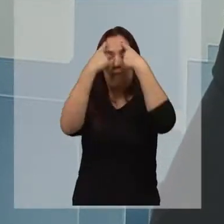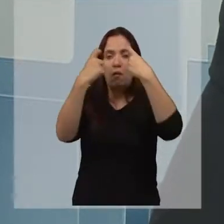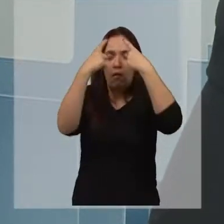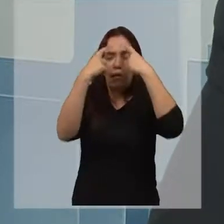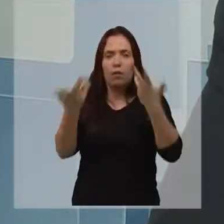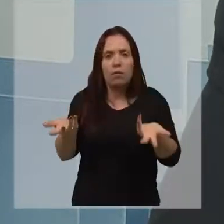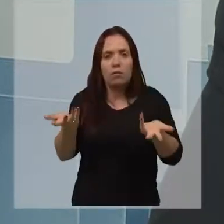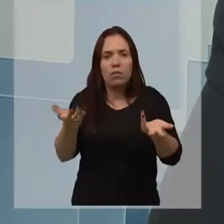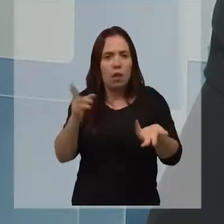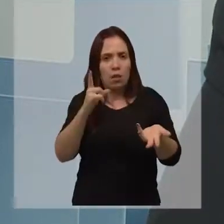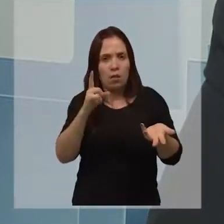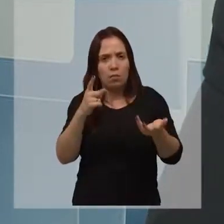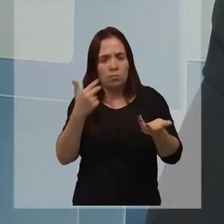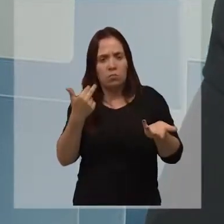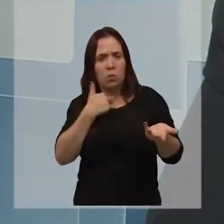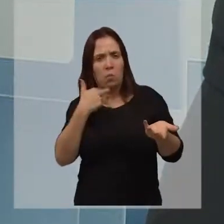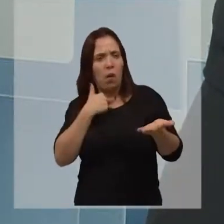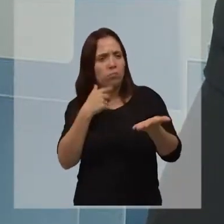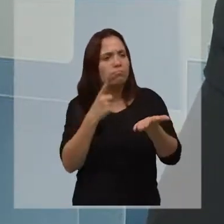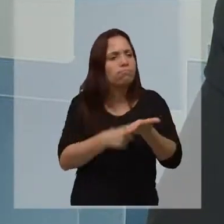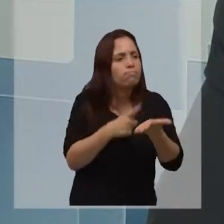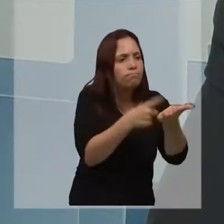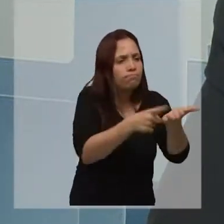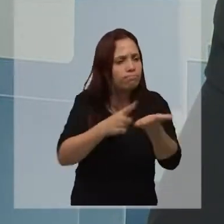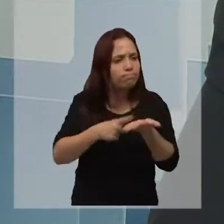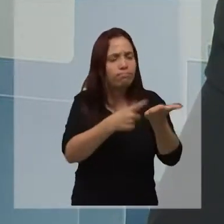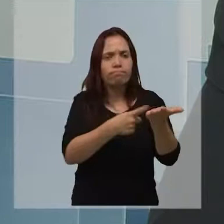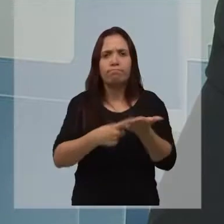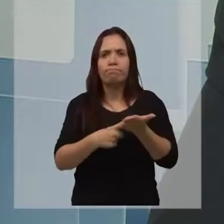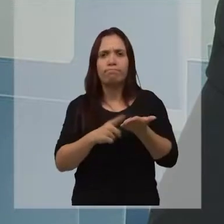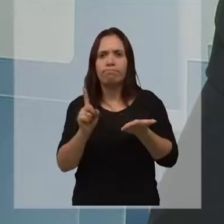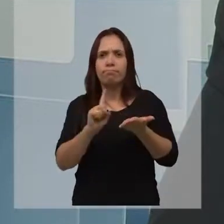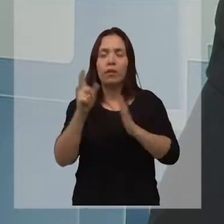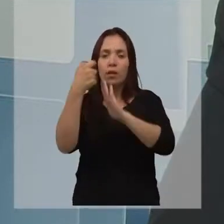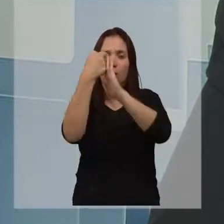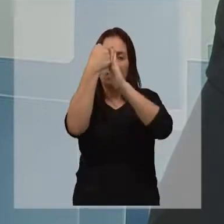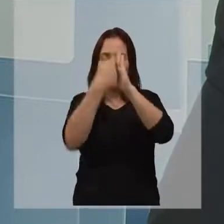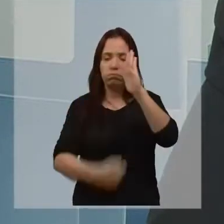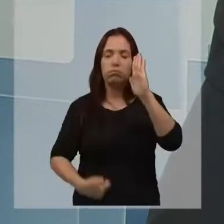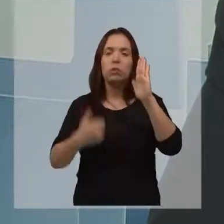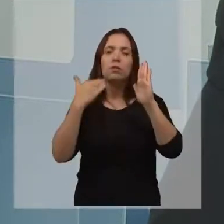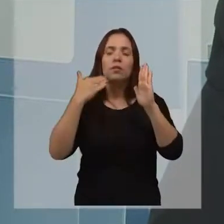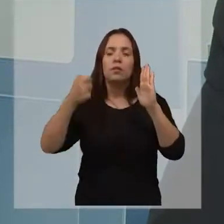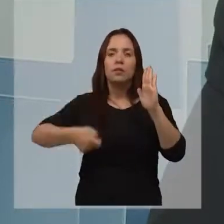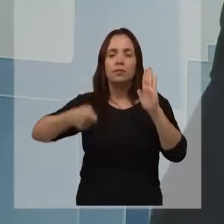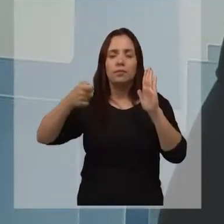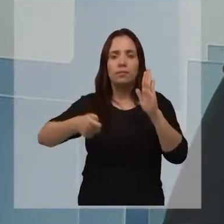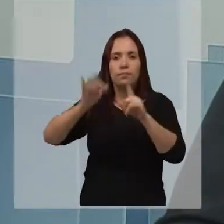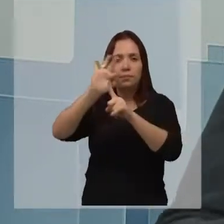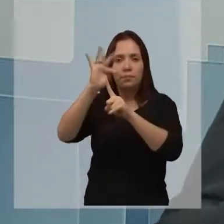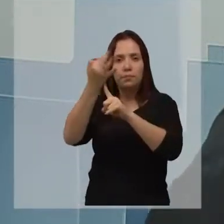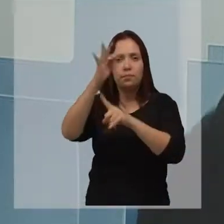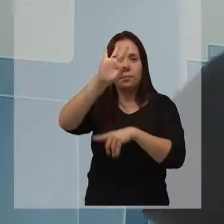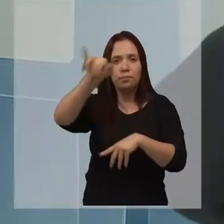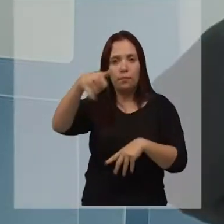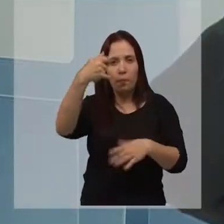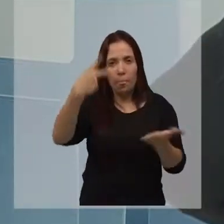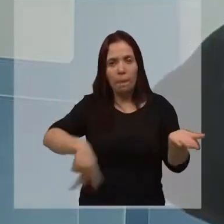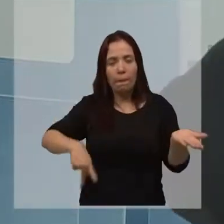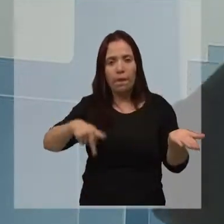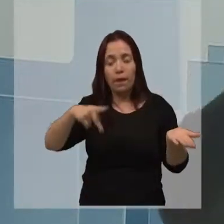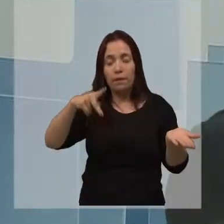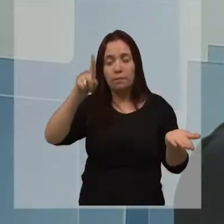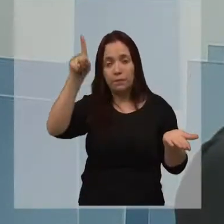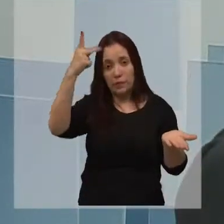política de político, escreveu o magistrado da 5ª Vara de Execuções Criminais do TJ de São Paulo. Isso